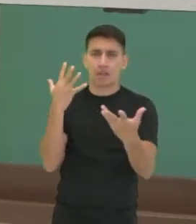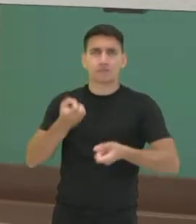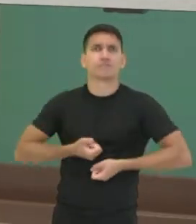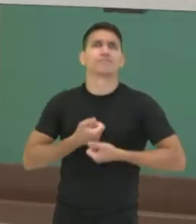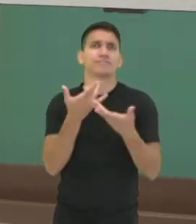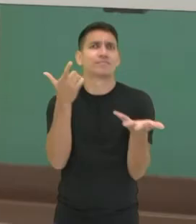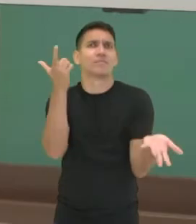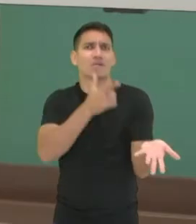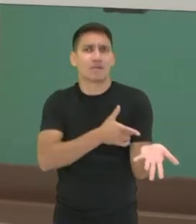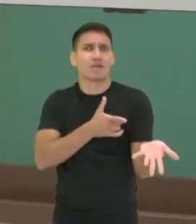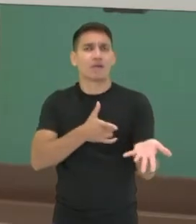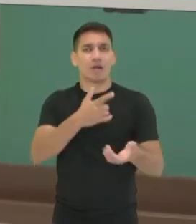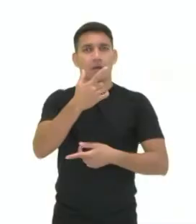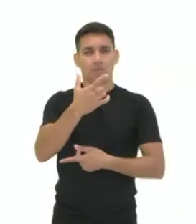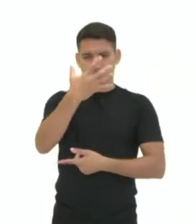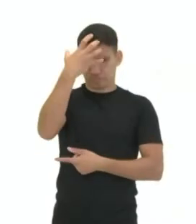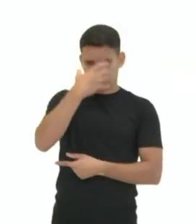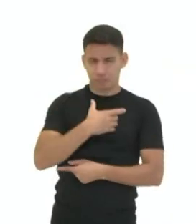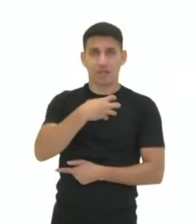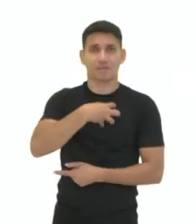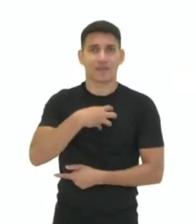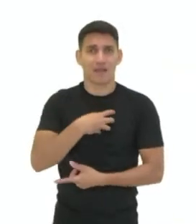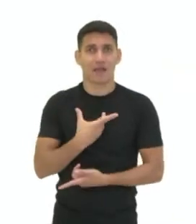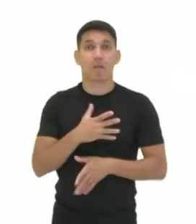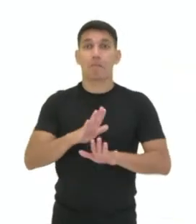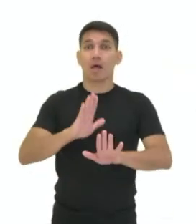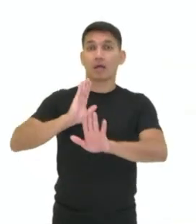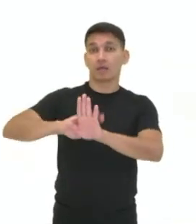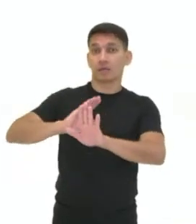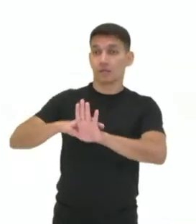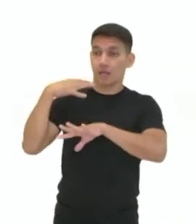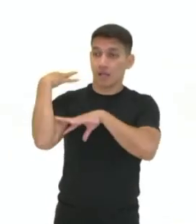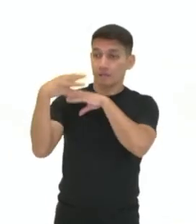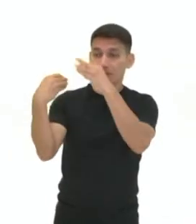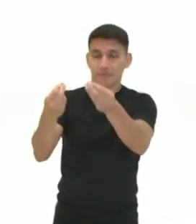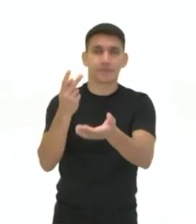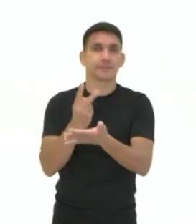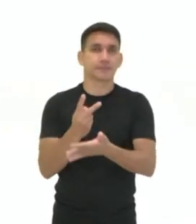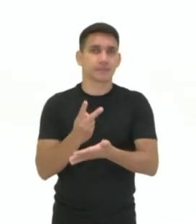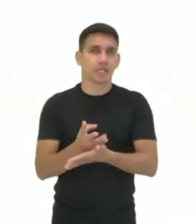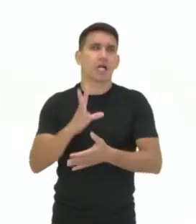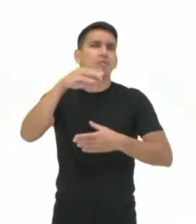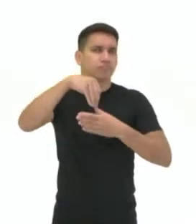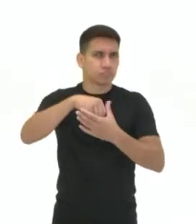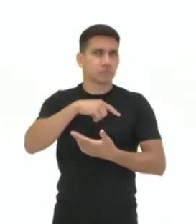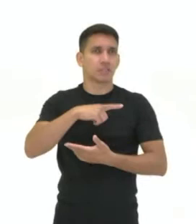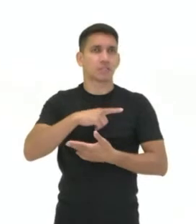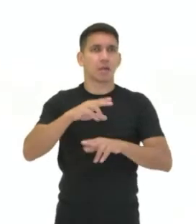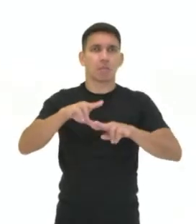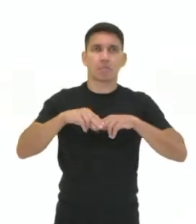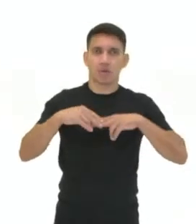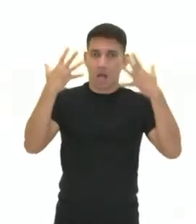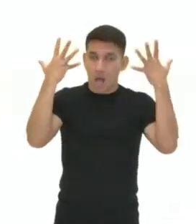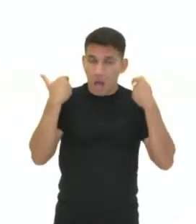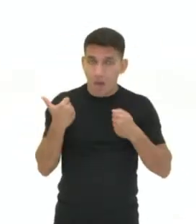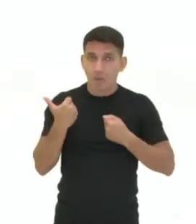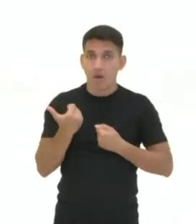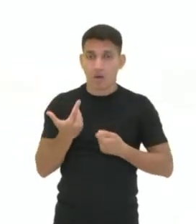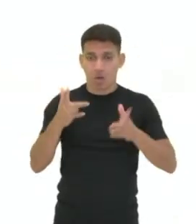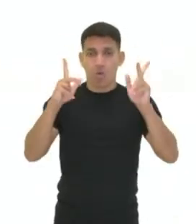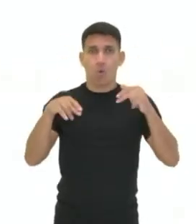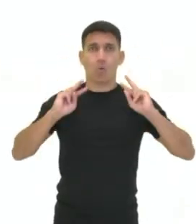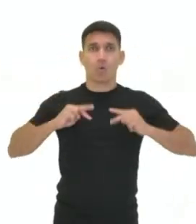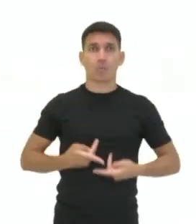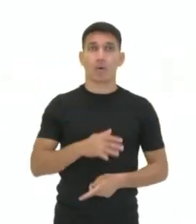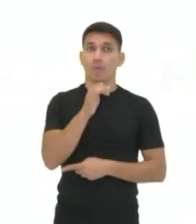mas a fábula sempre traz um ensinamento. Os personagens então são animais dotados de qualidade humana, como por exemplo a